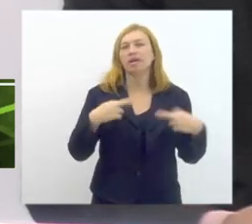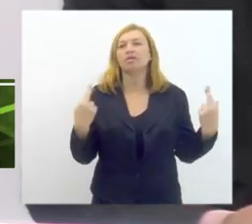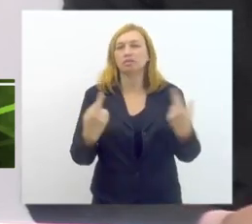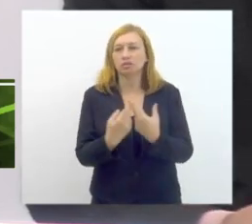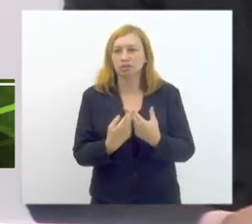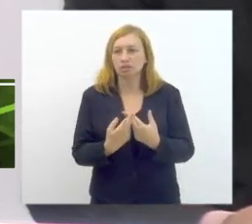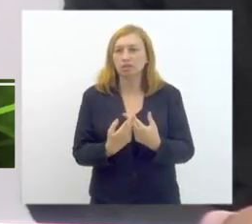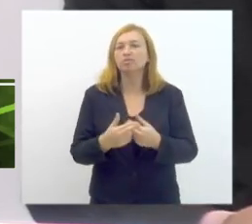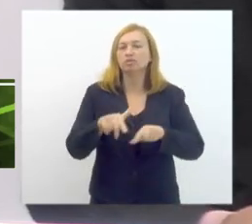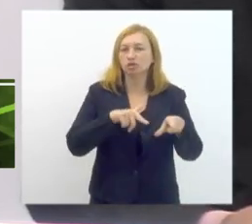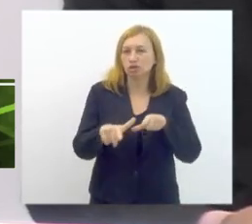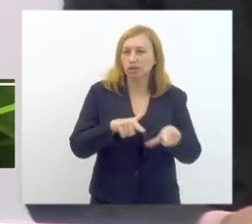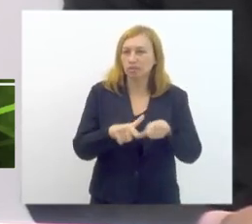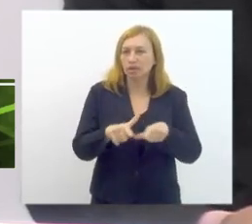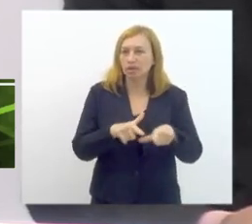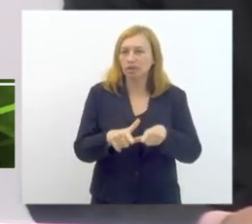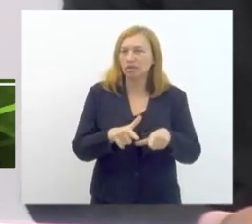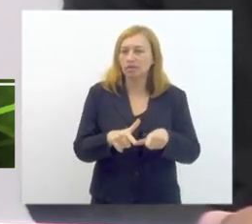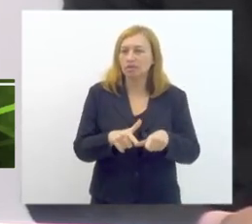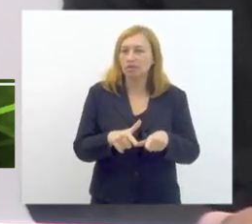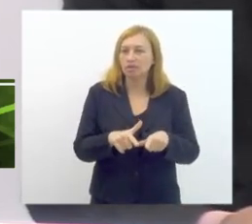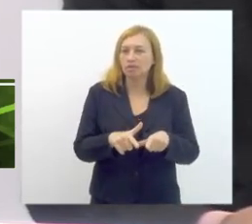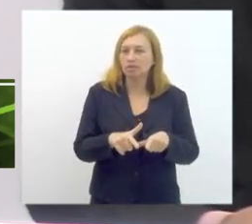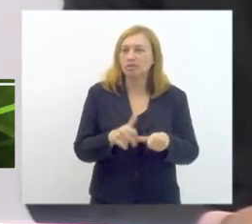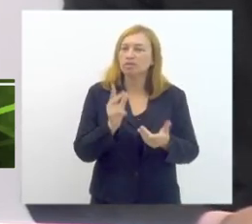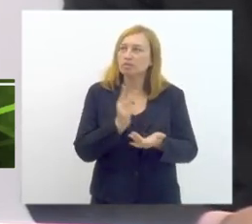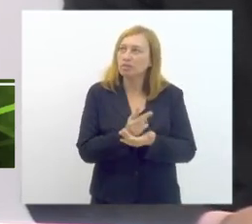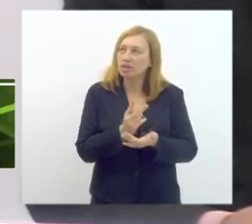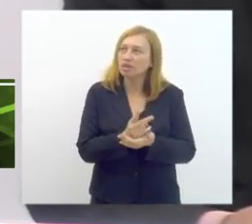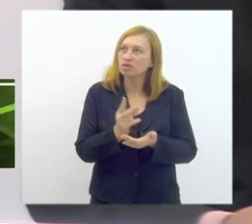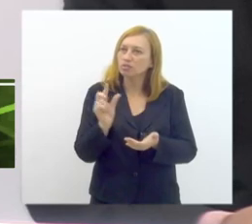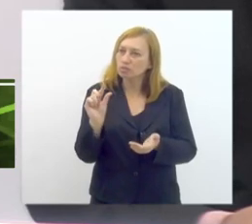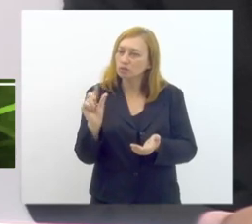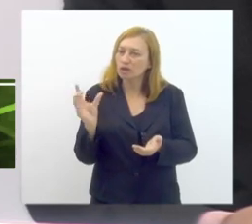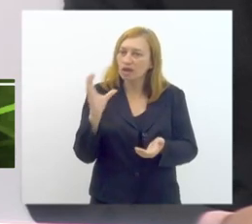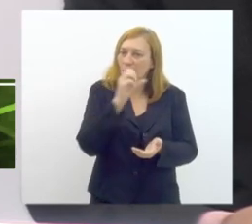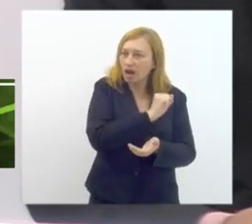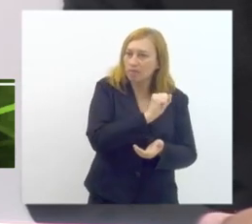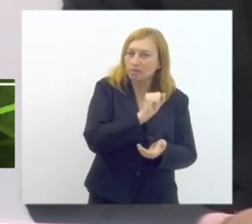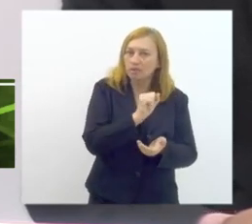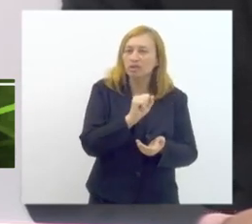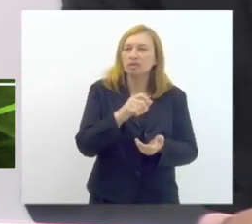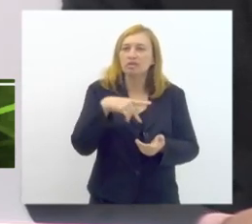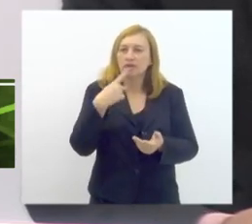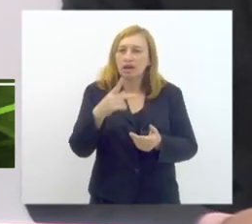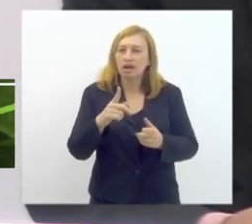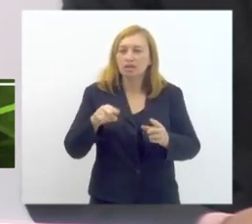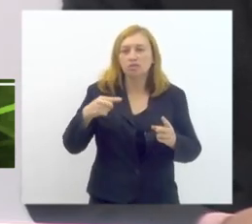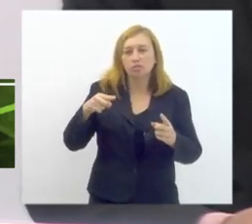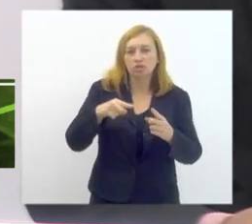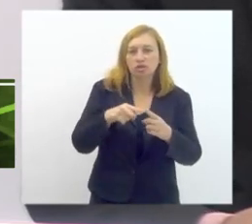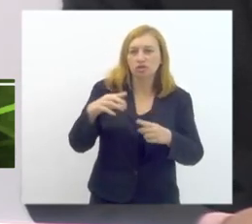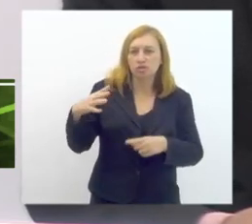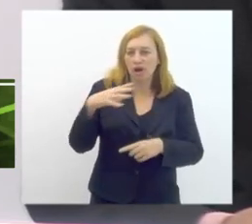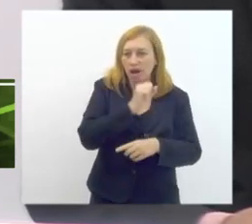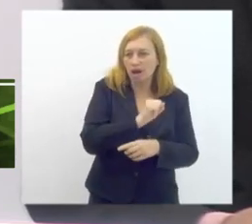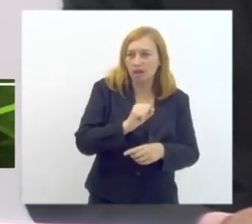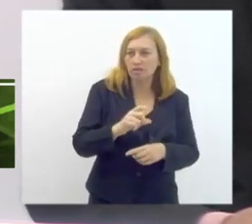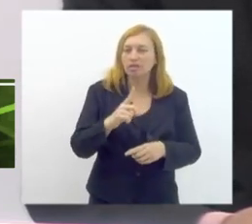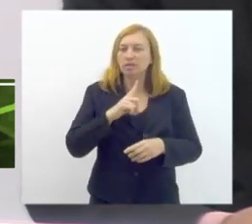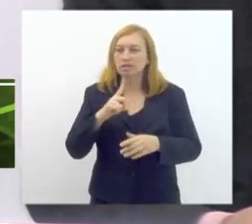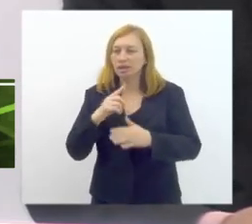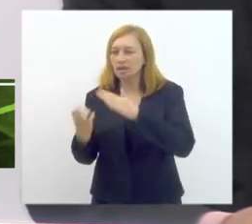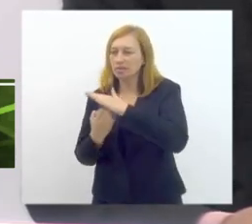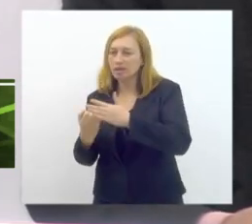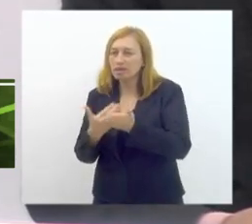é uma reunião de trabalho, num relato, mesmo que breve, vai poder colocar a sua atuação. Tem consórcio